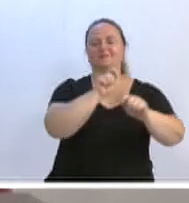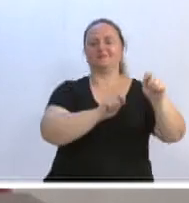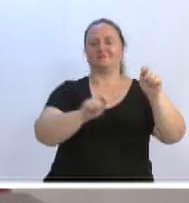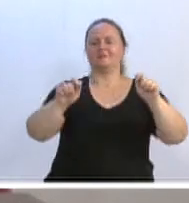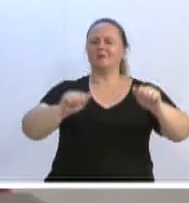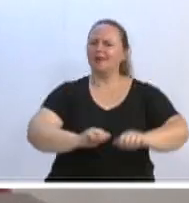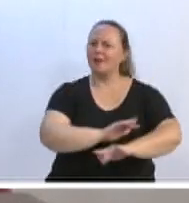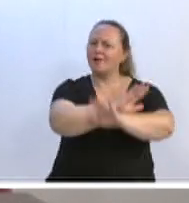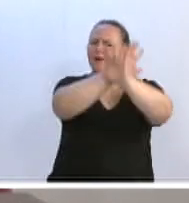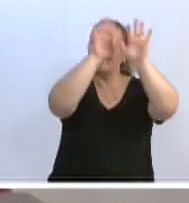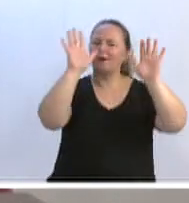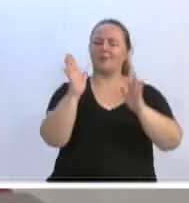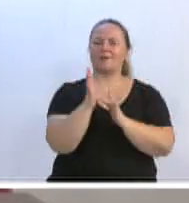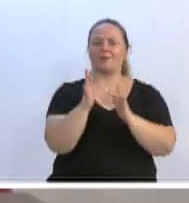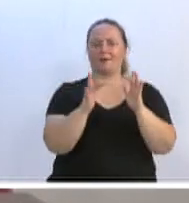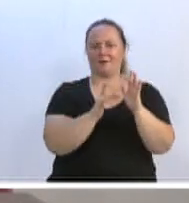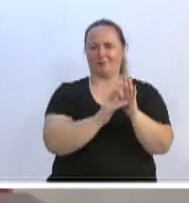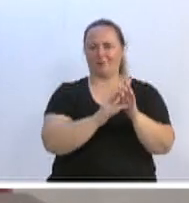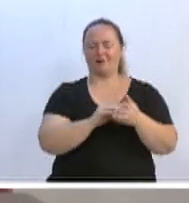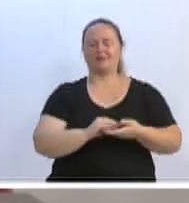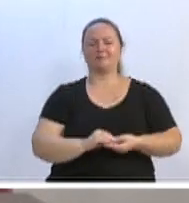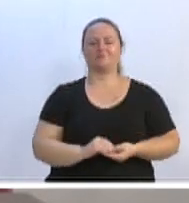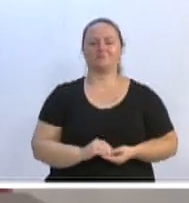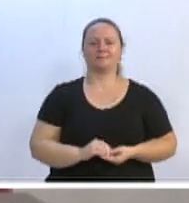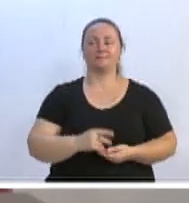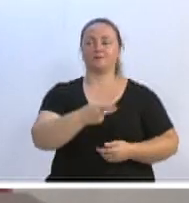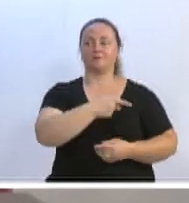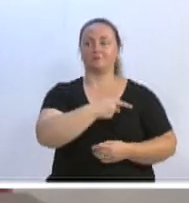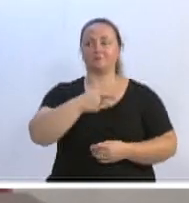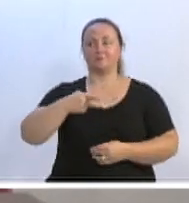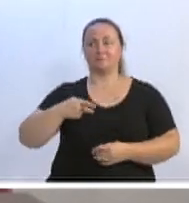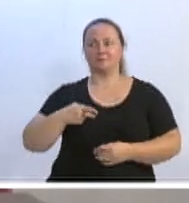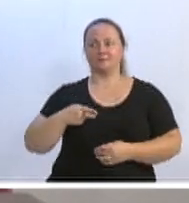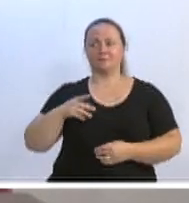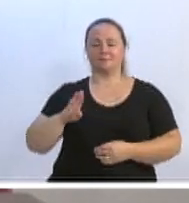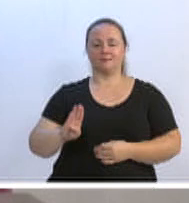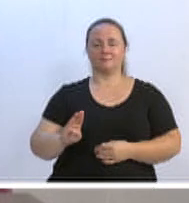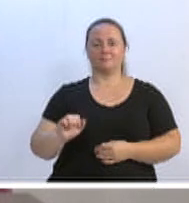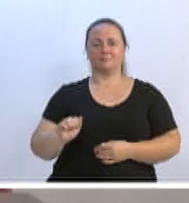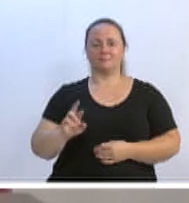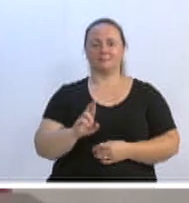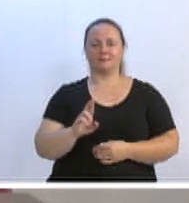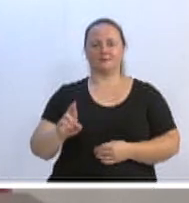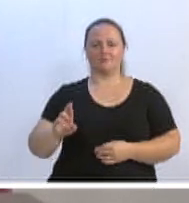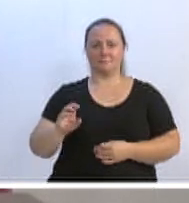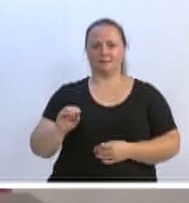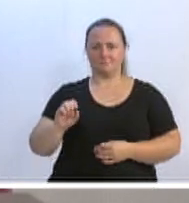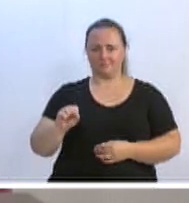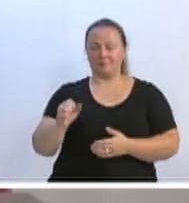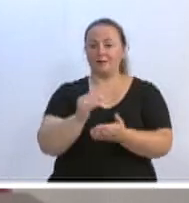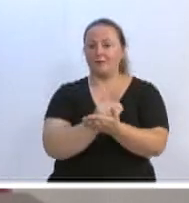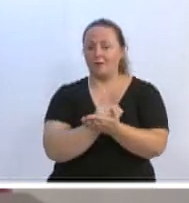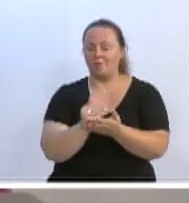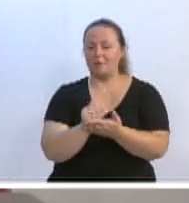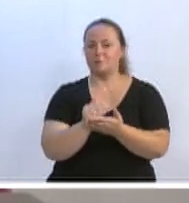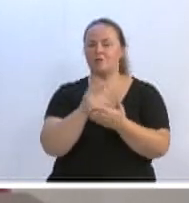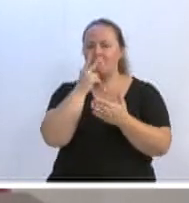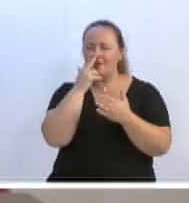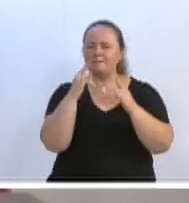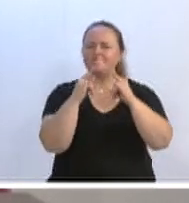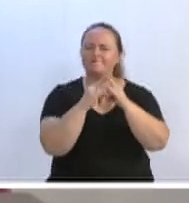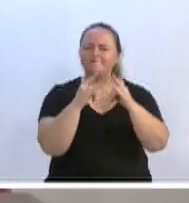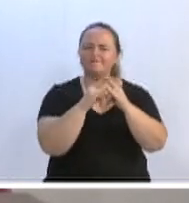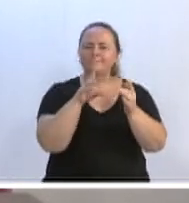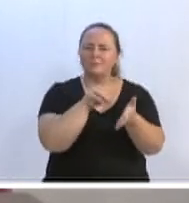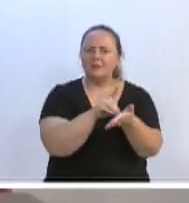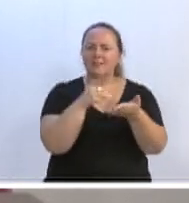Glória a Jesus. Destacamos que o pastor Barros iniciou o chamado Instituto Bíblico da Igreja Cristã Maranata, que